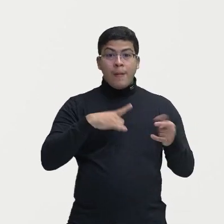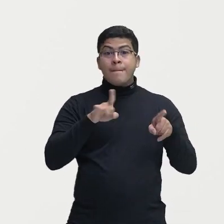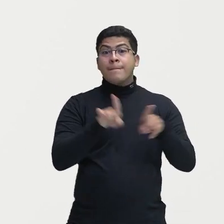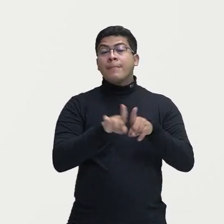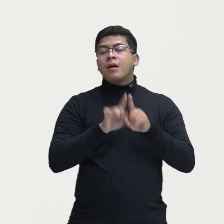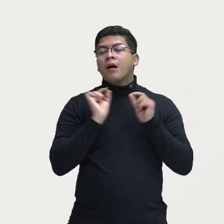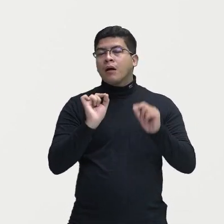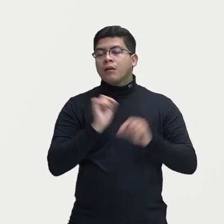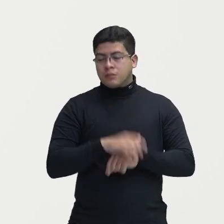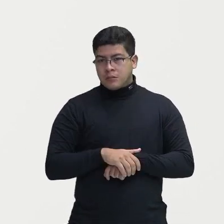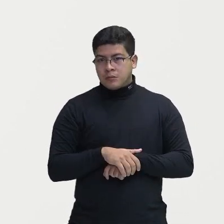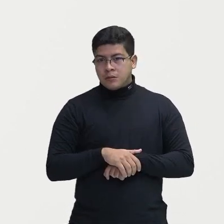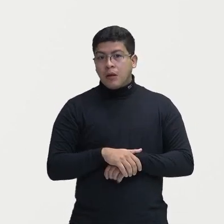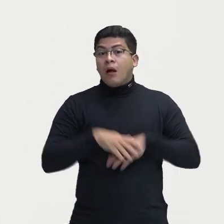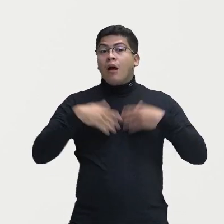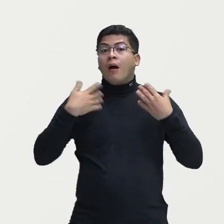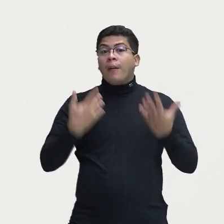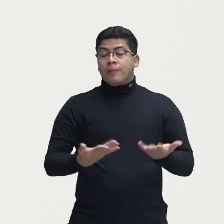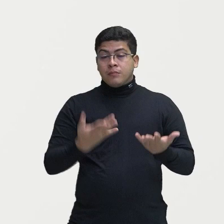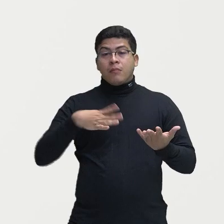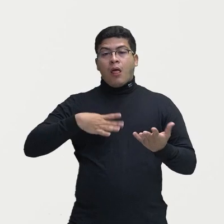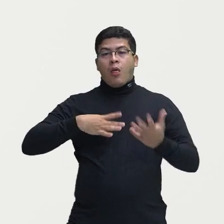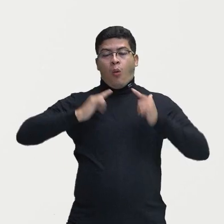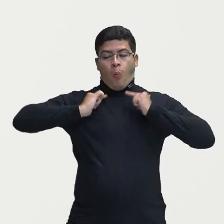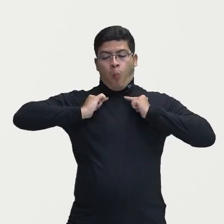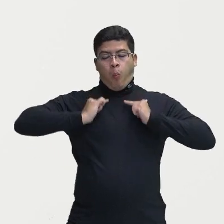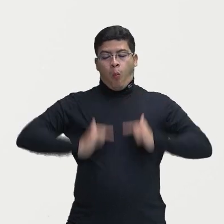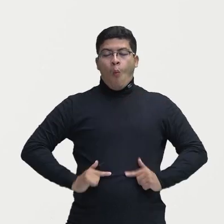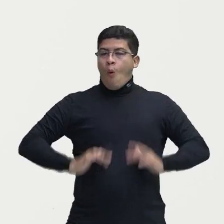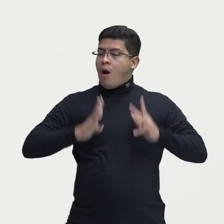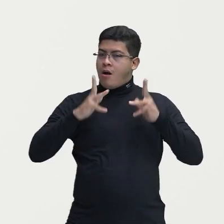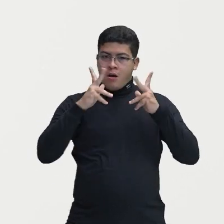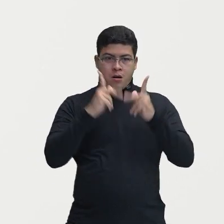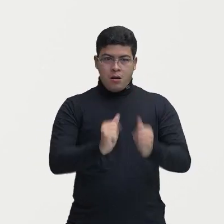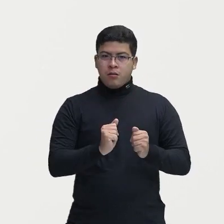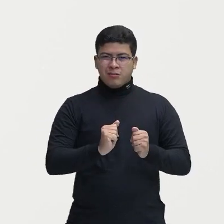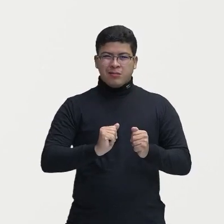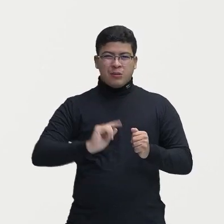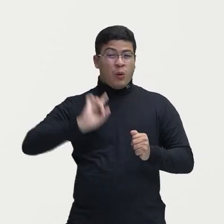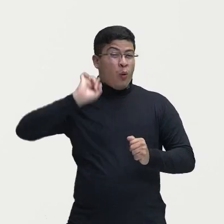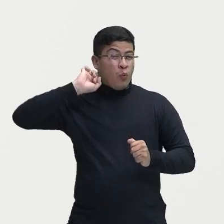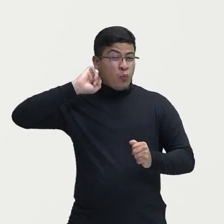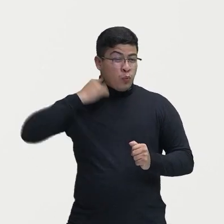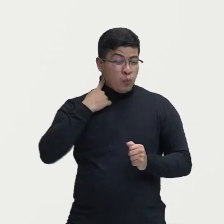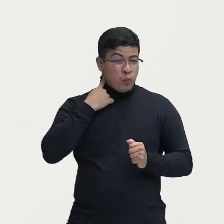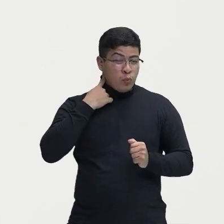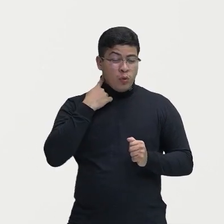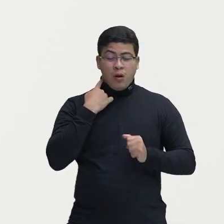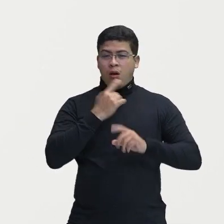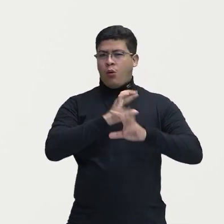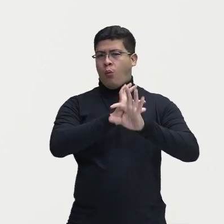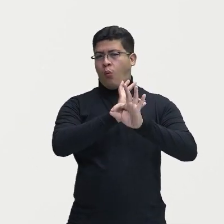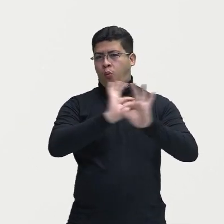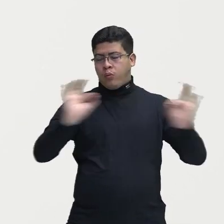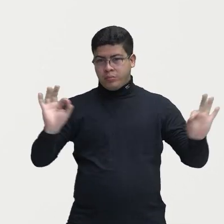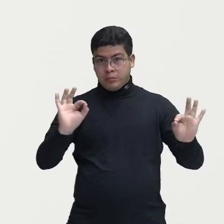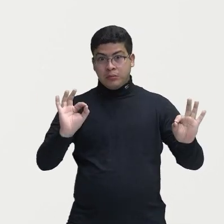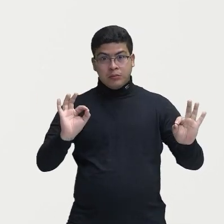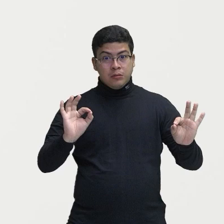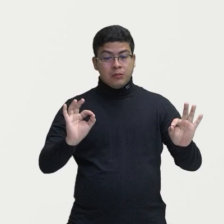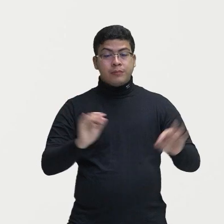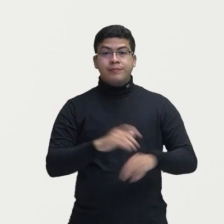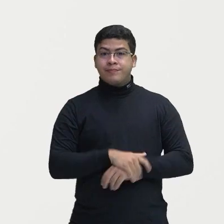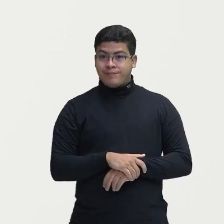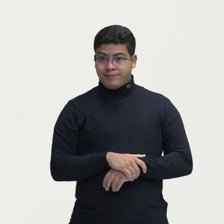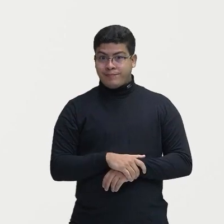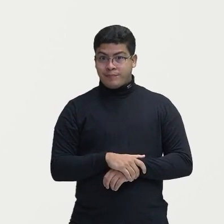para efetuar esse processo. Para efetuar a desinfecção de águas de abastecimento, utiliza-se um agente